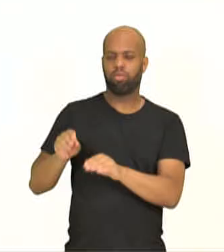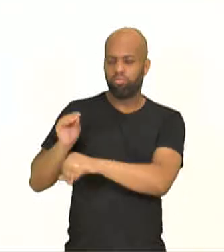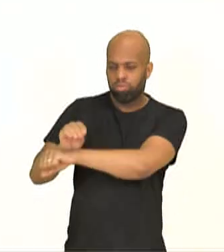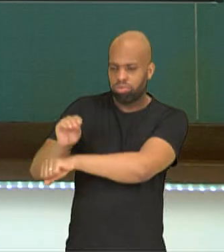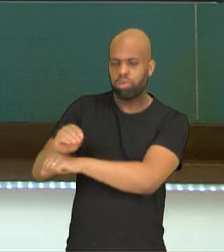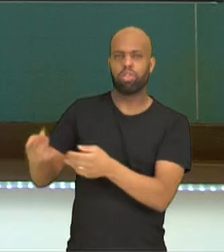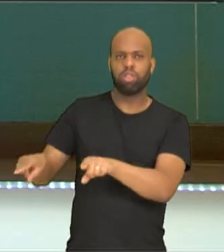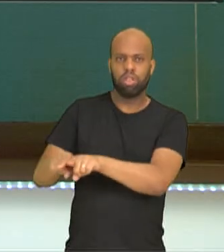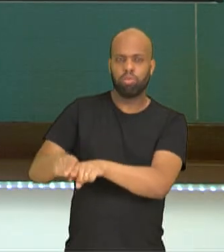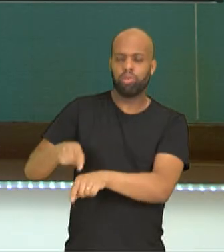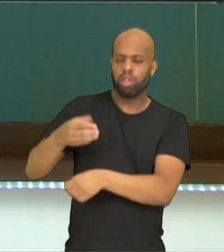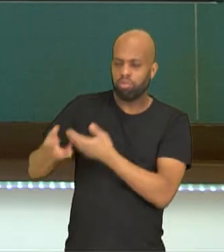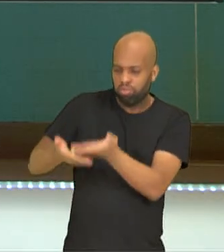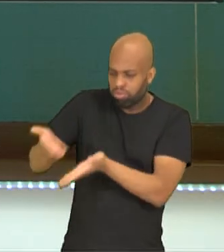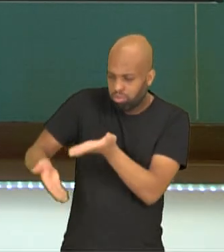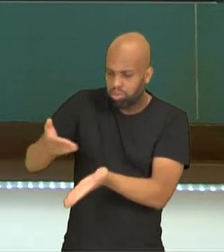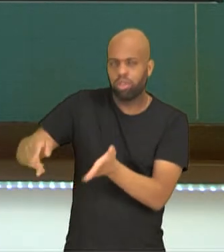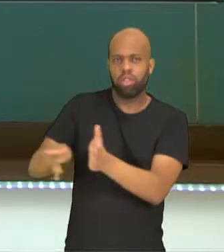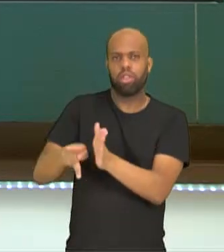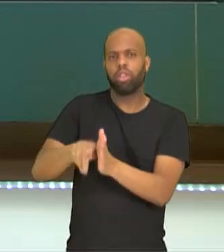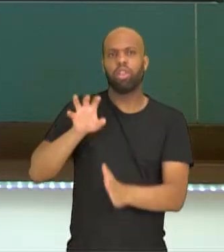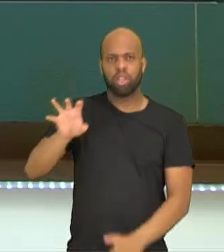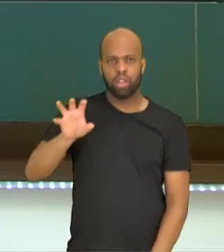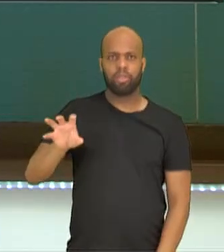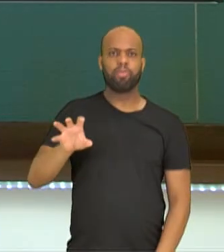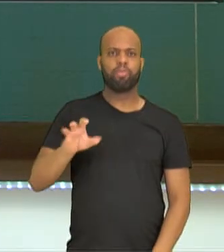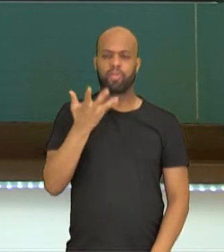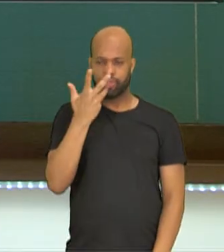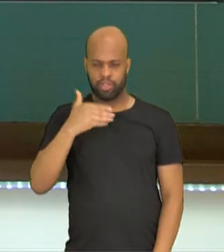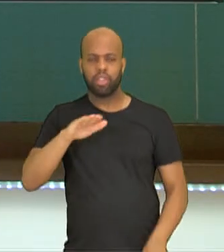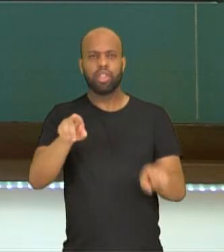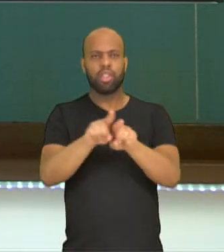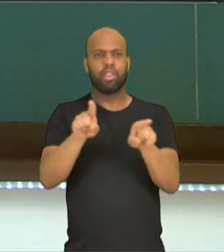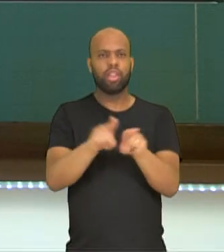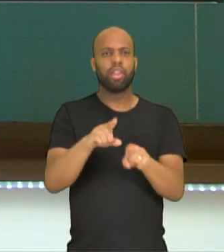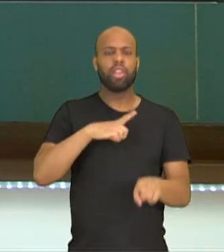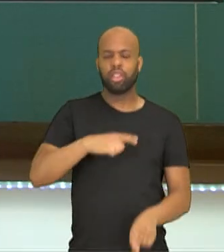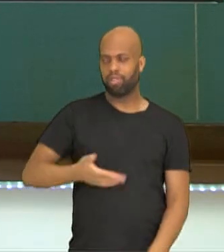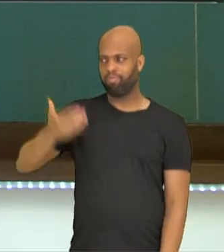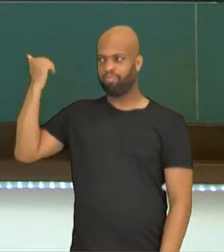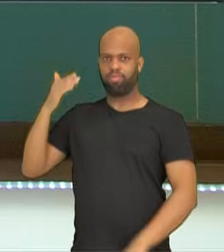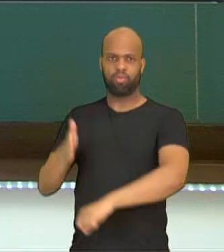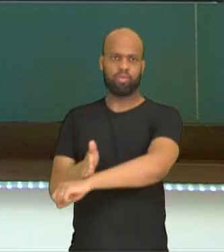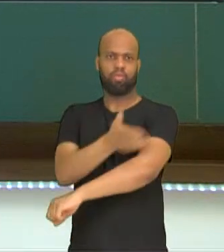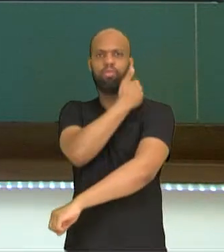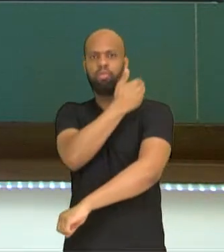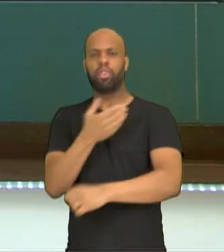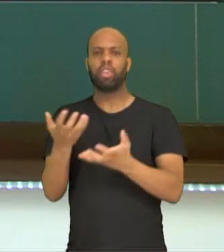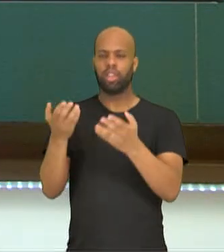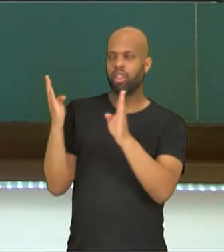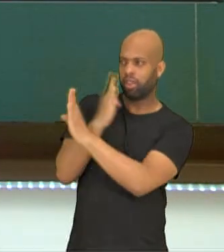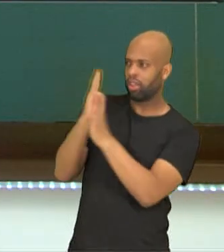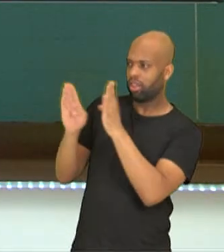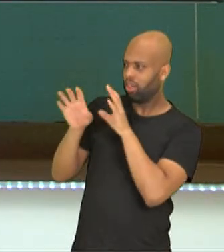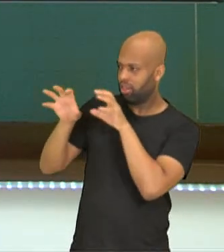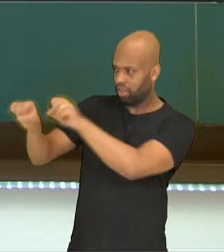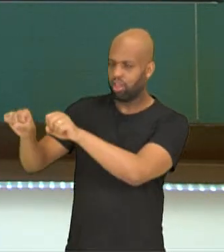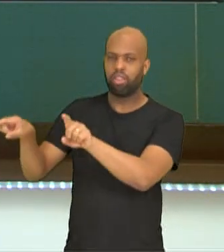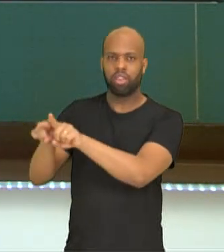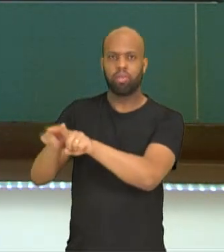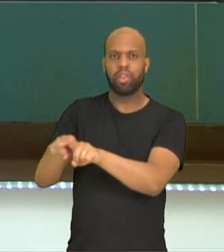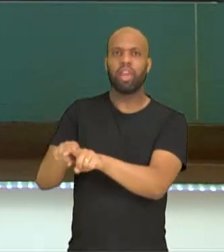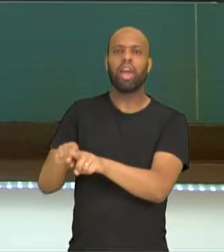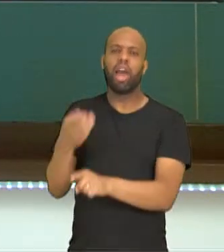aquela criança. Nos povos ancestrais também, a busca pela caça, pela comida, pela própria proteção